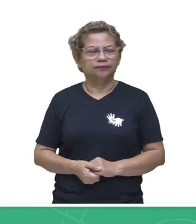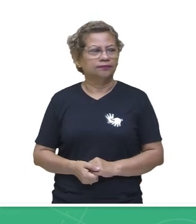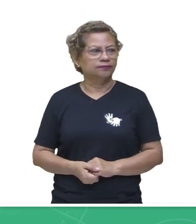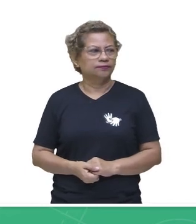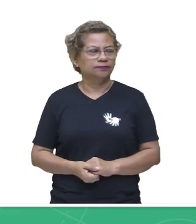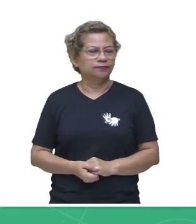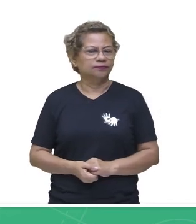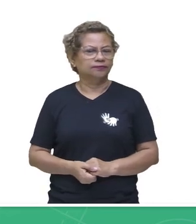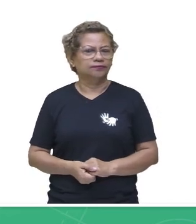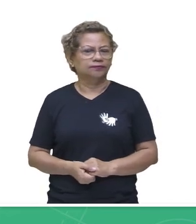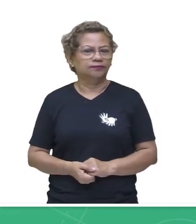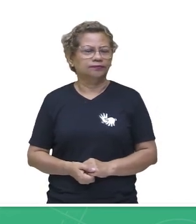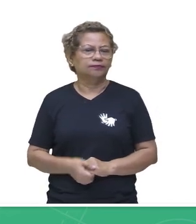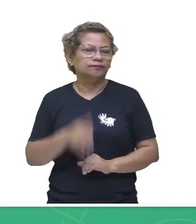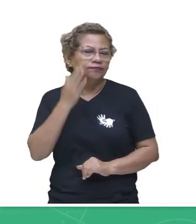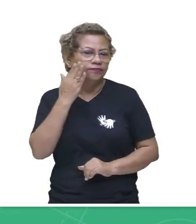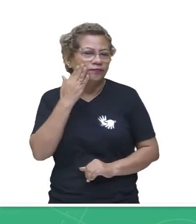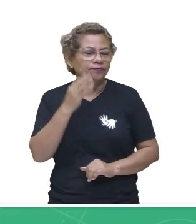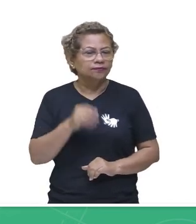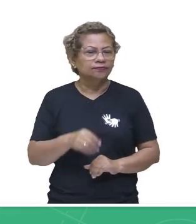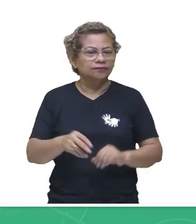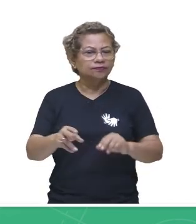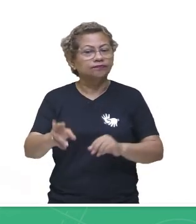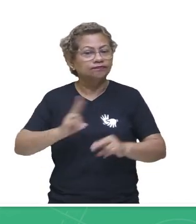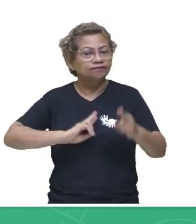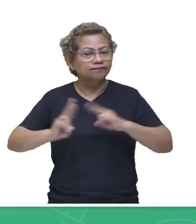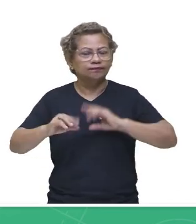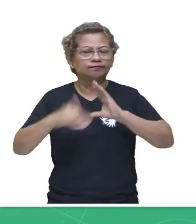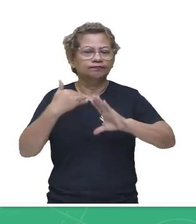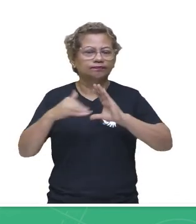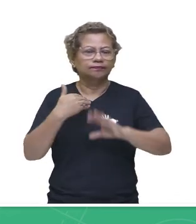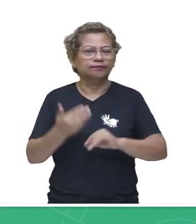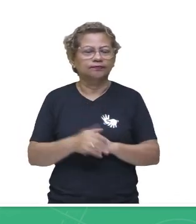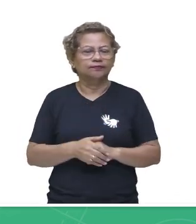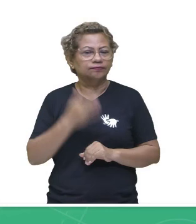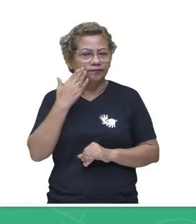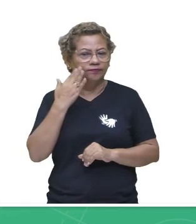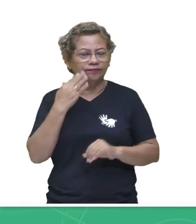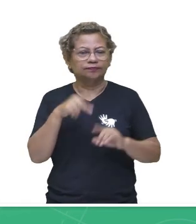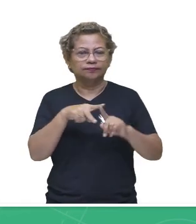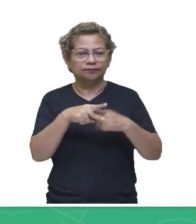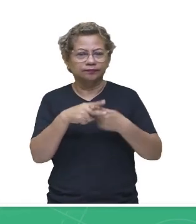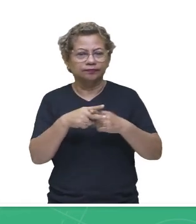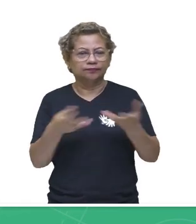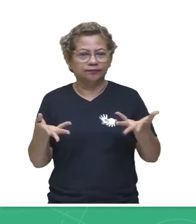Nossos alunos responderam então como essas questões aí. Vamos lá?